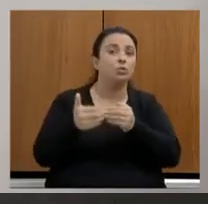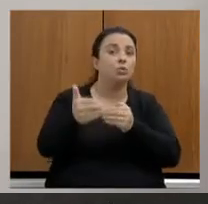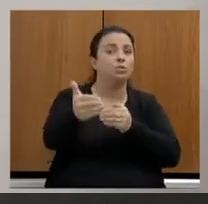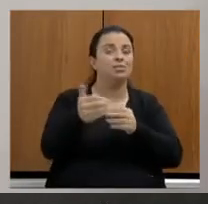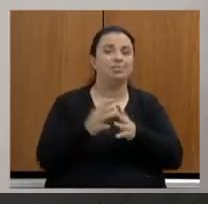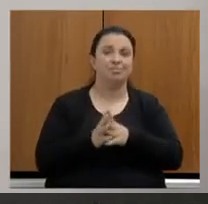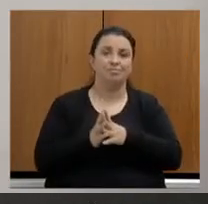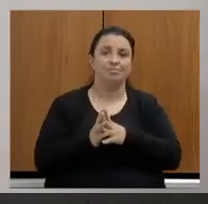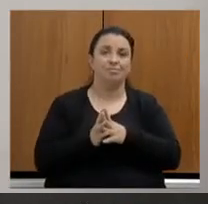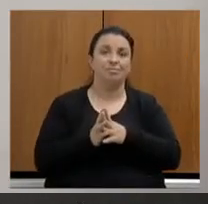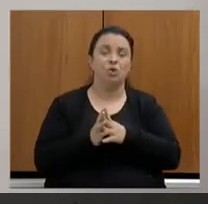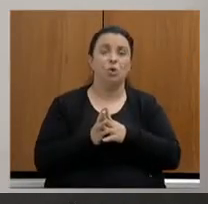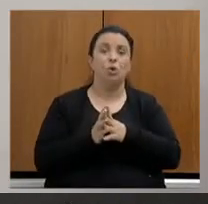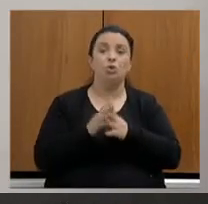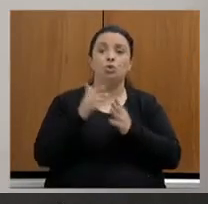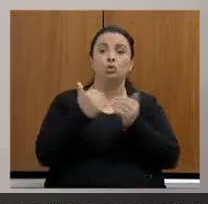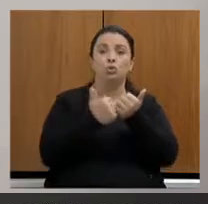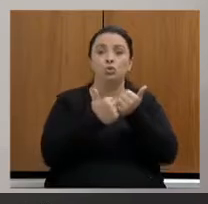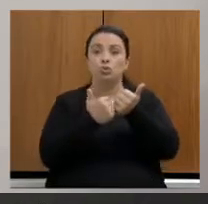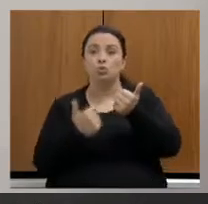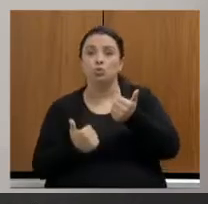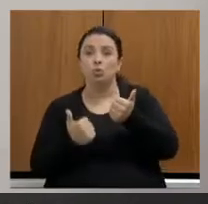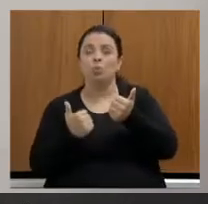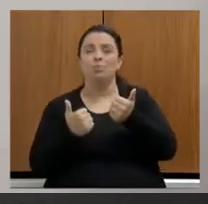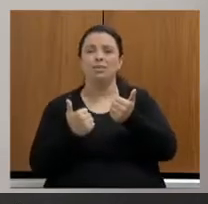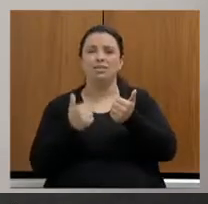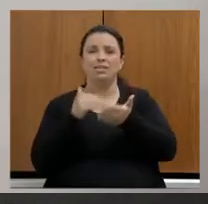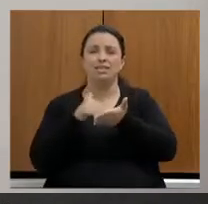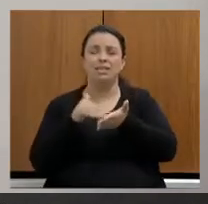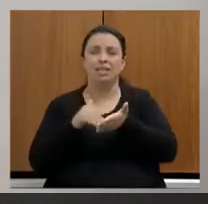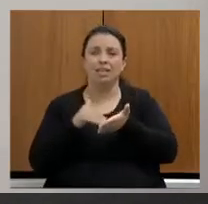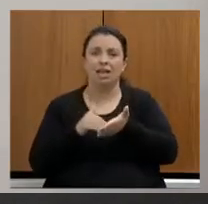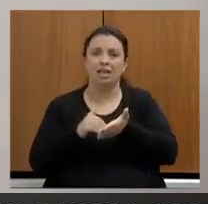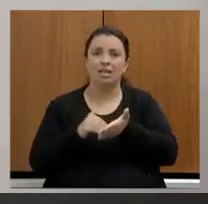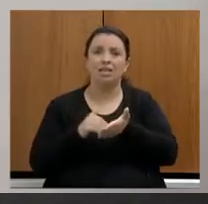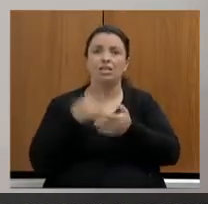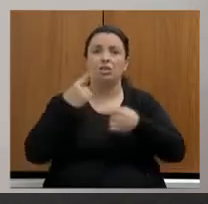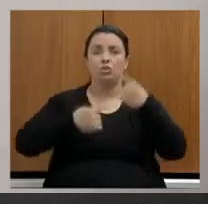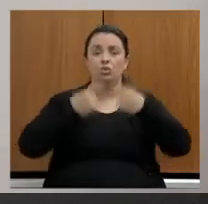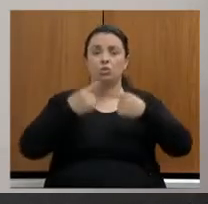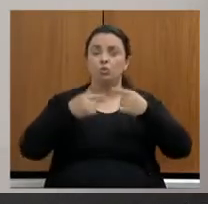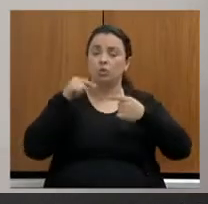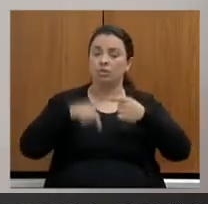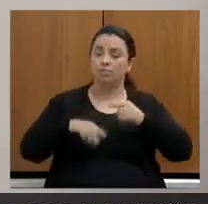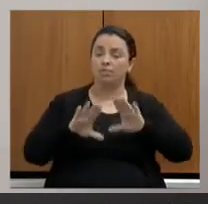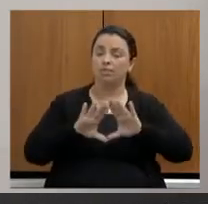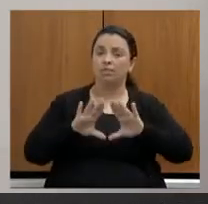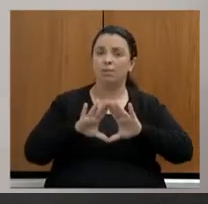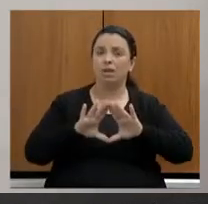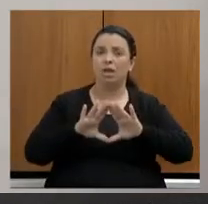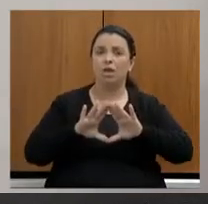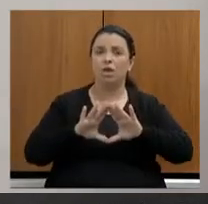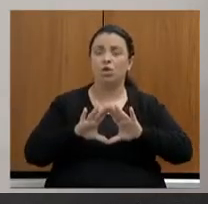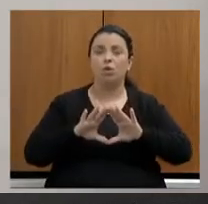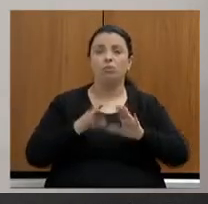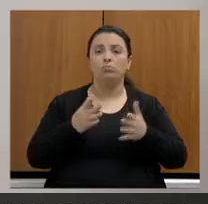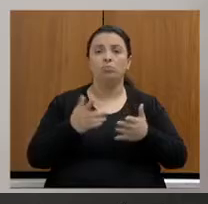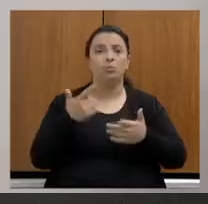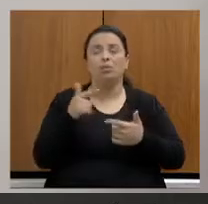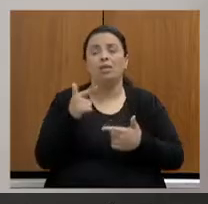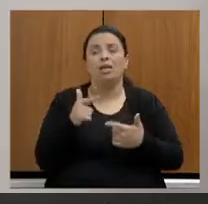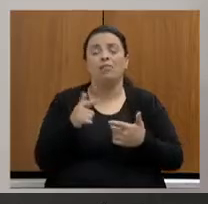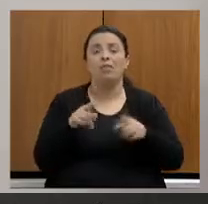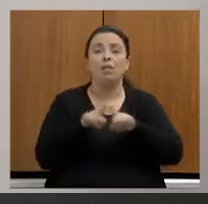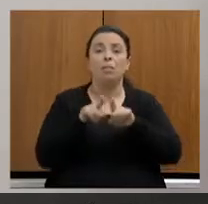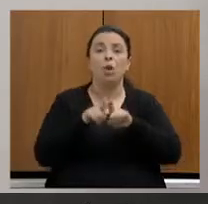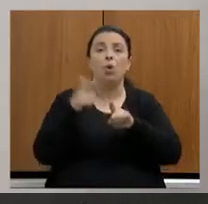nenhuma subsecretaria na maior parte das discussões aqui na casa e também não podemos contar com nenhum